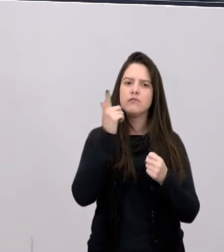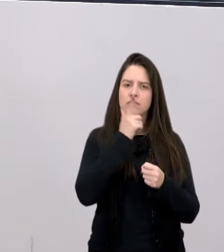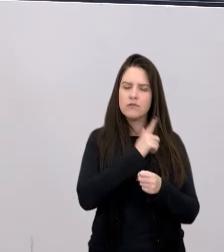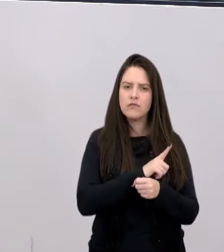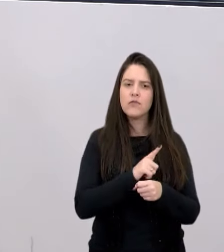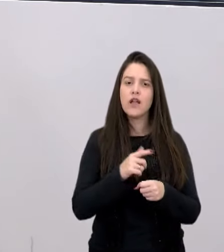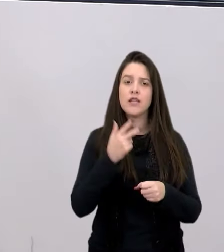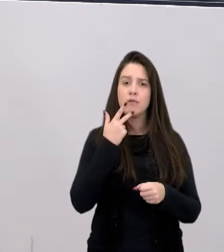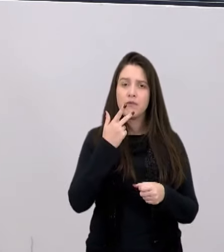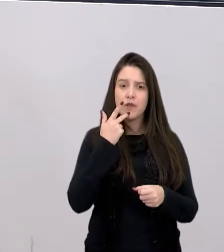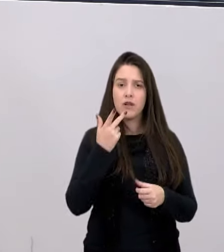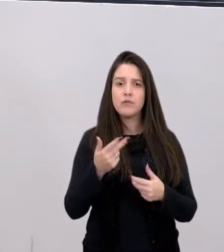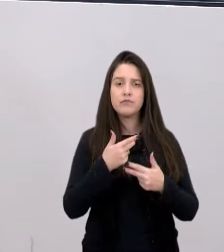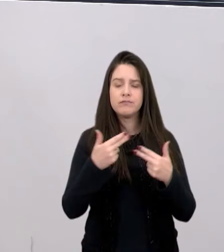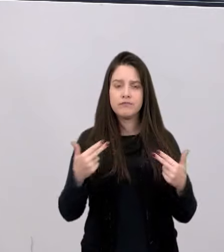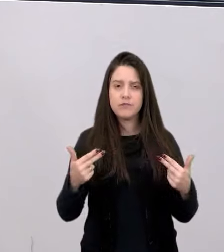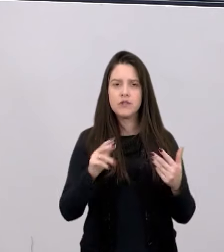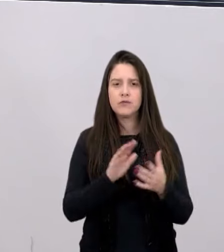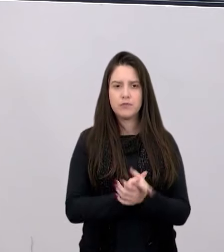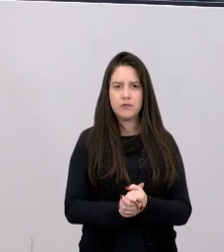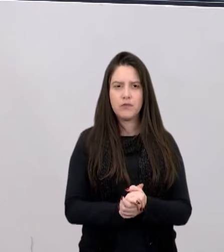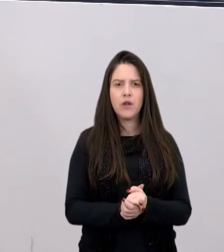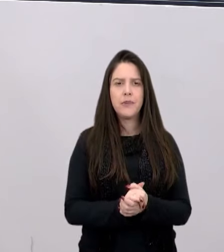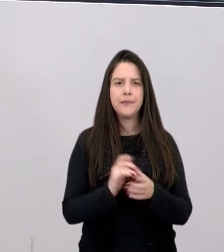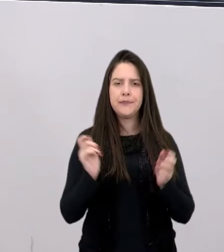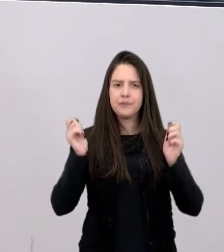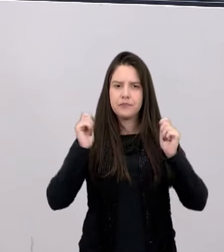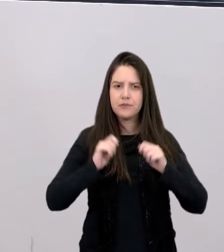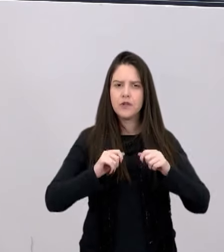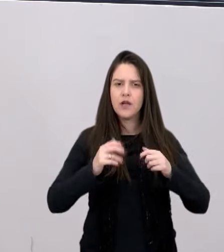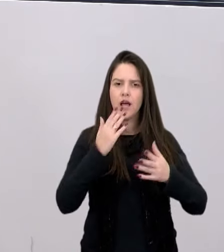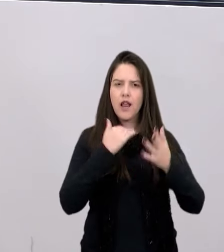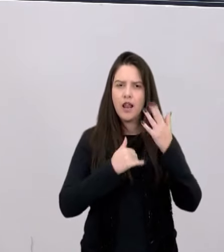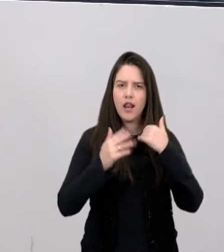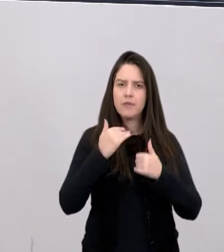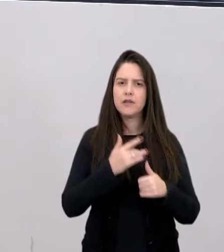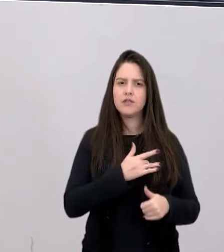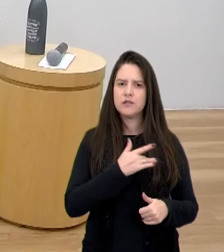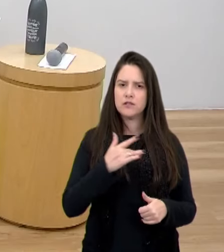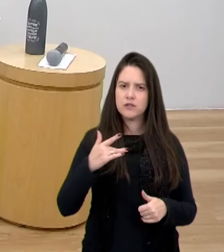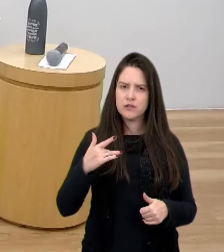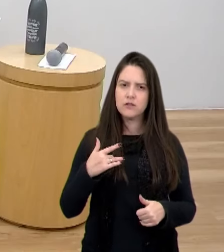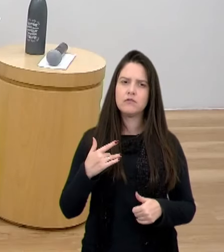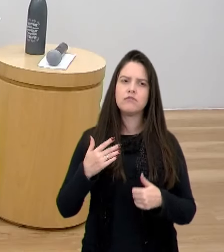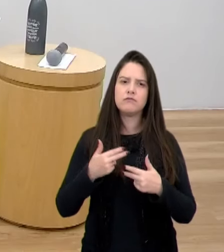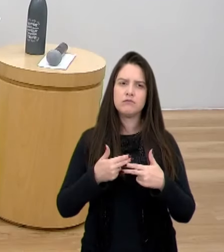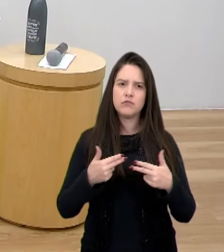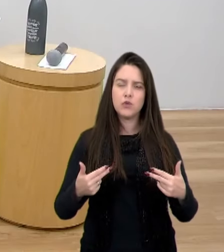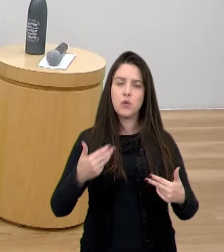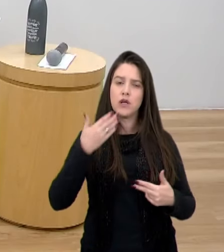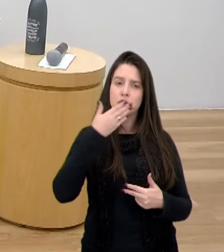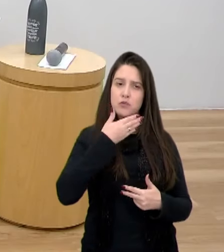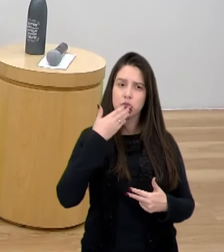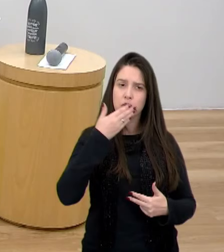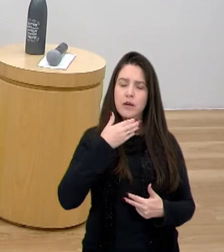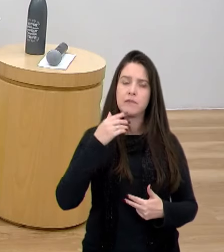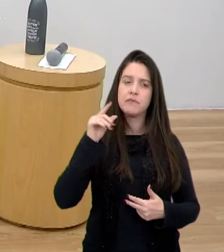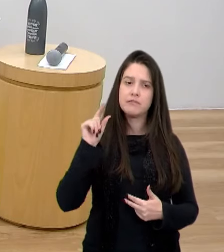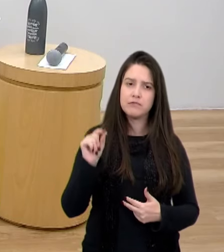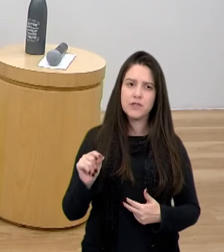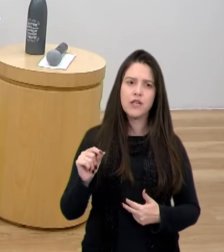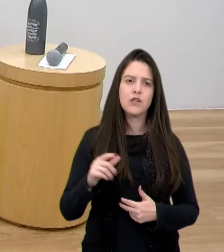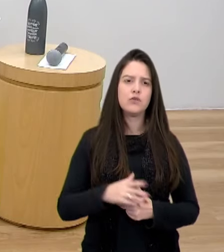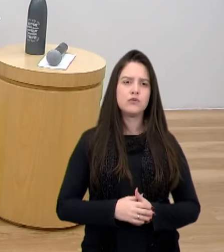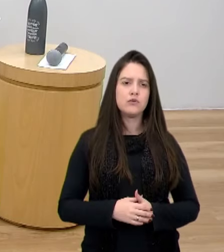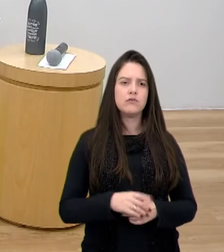controlando aí a pressão, né? E também a questão aí da alimentação saudável, ingestão de menos açúcar, de menos calorias, né?